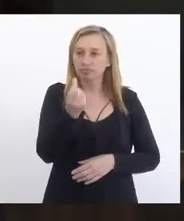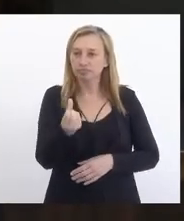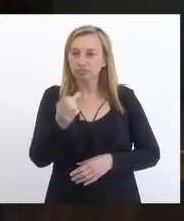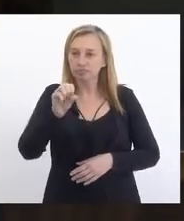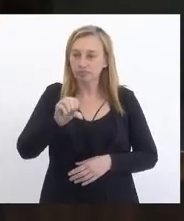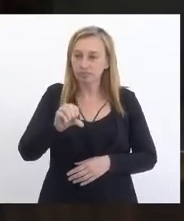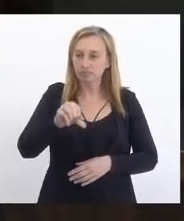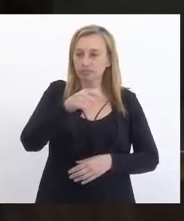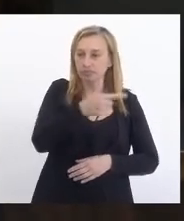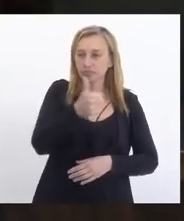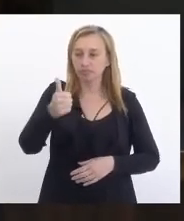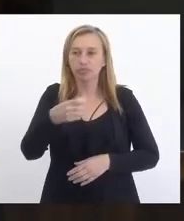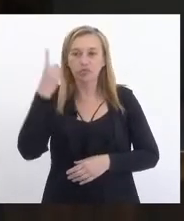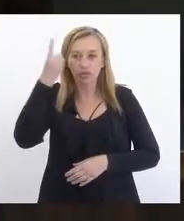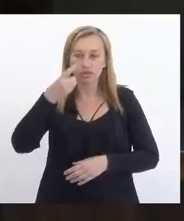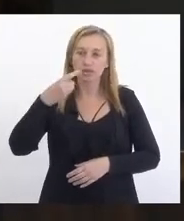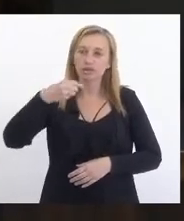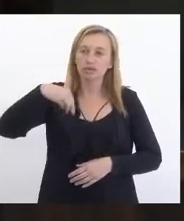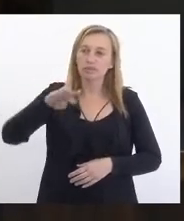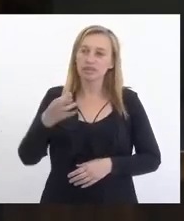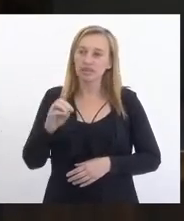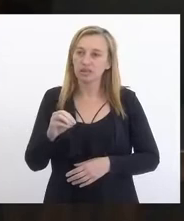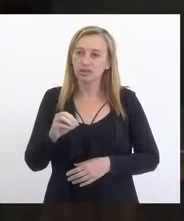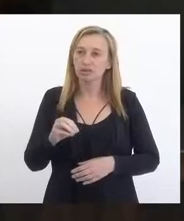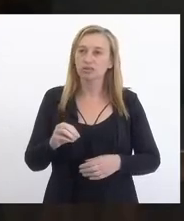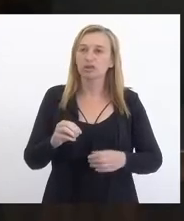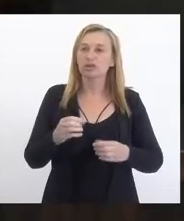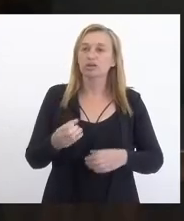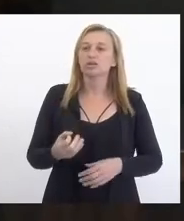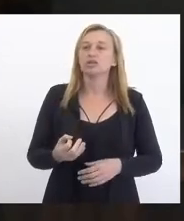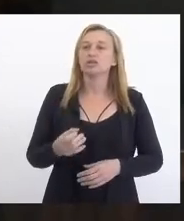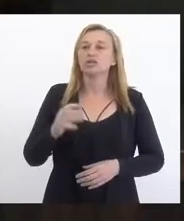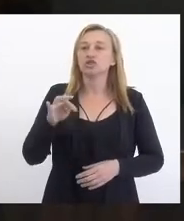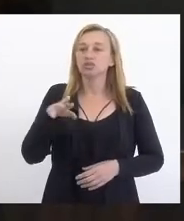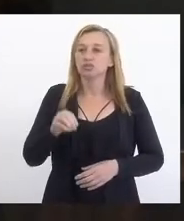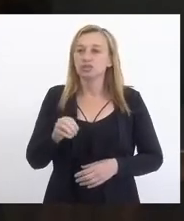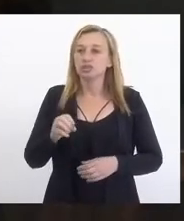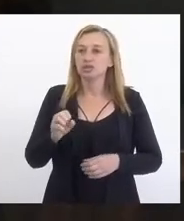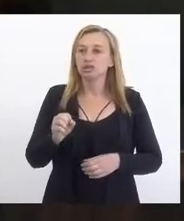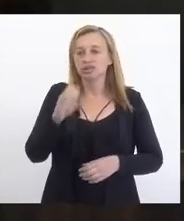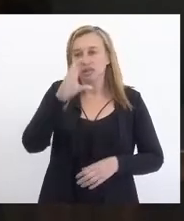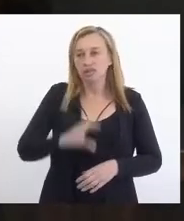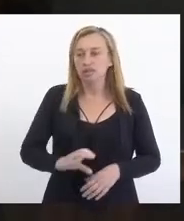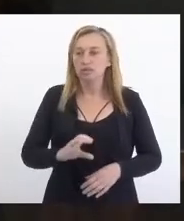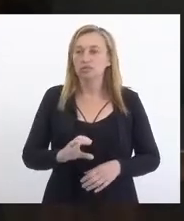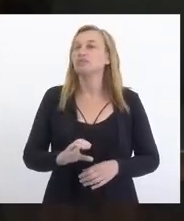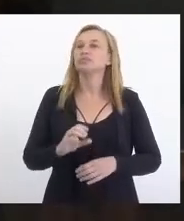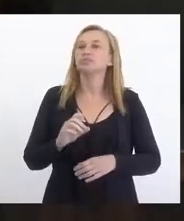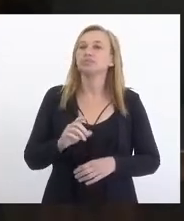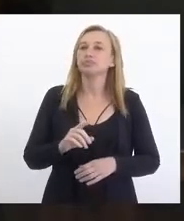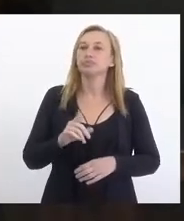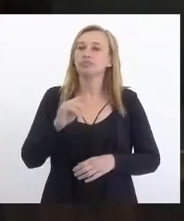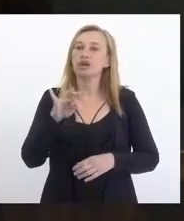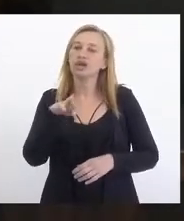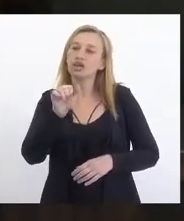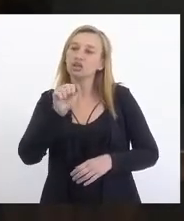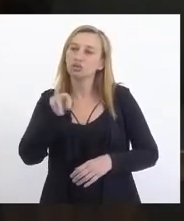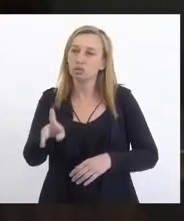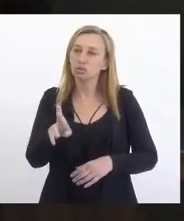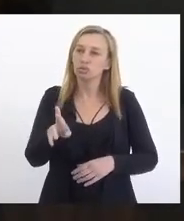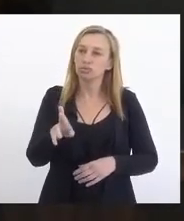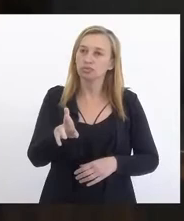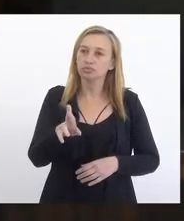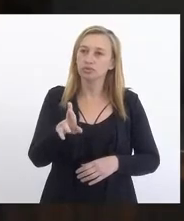Carlos Macedo, concede o título de cidadão do Estado do Rio de Janeiro ao grão-mestre de Taekwondo, Hu